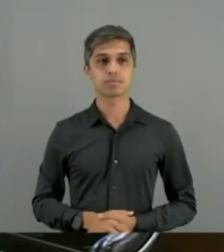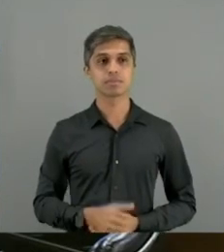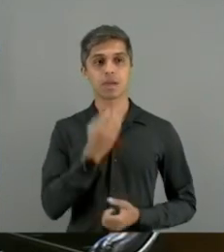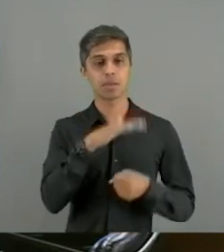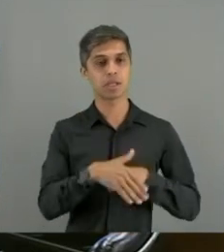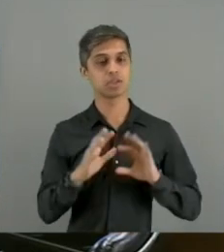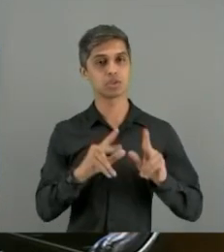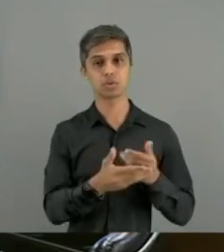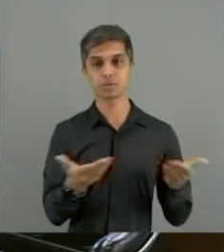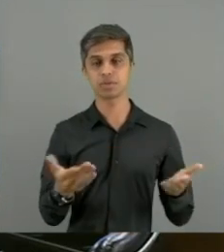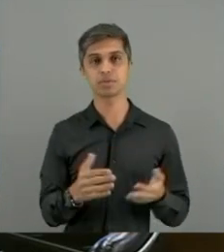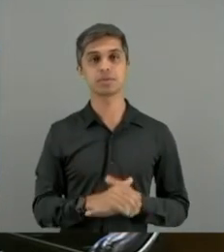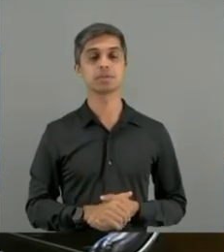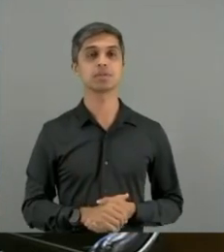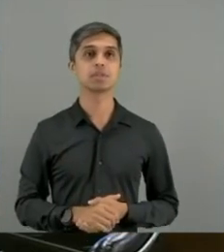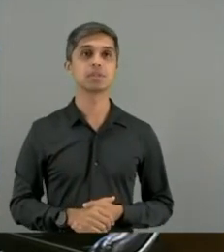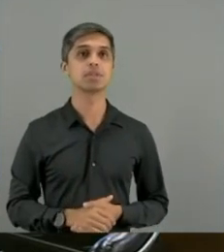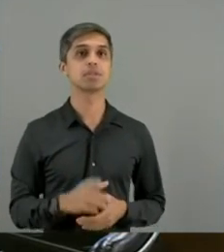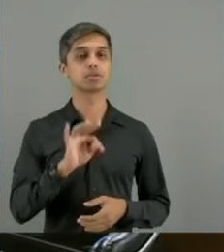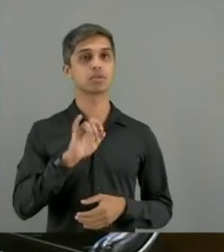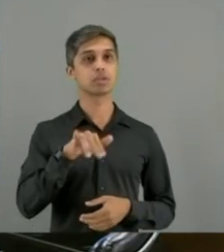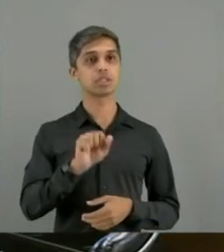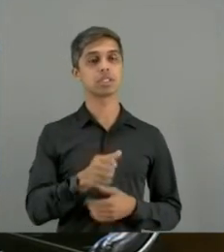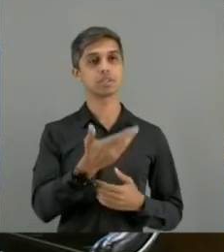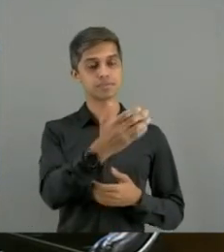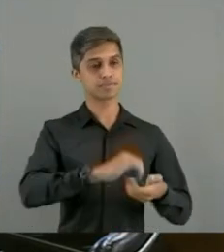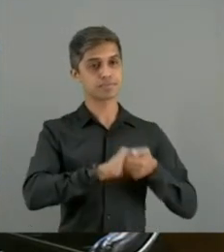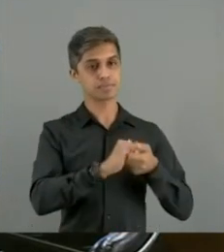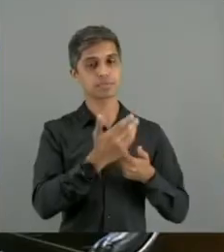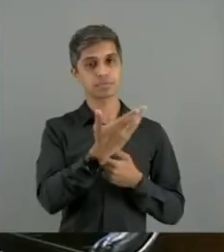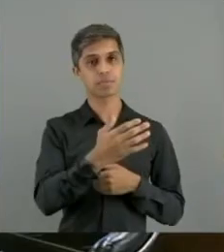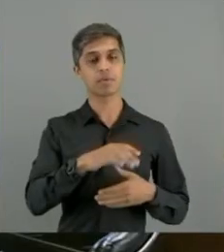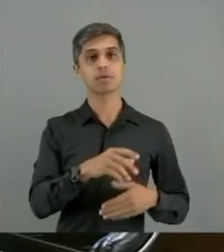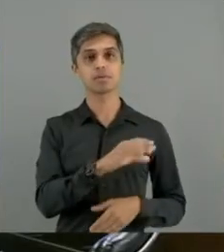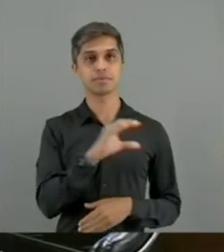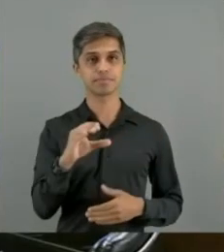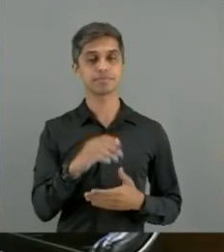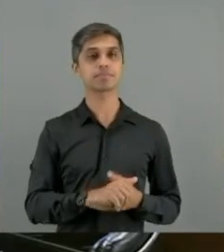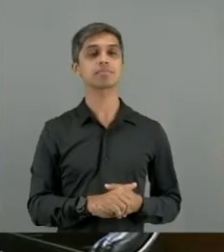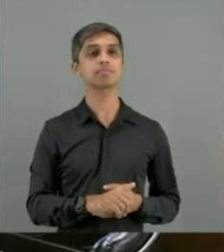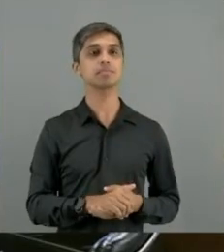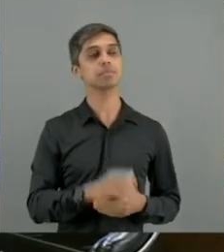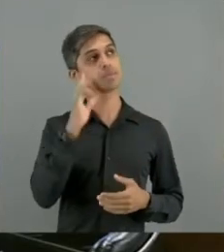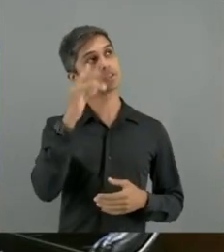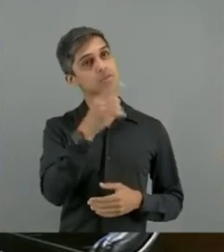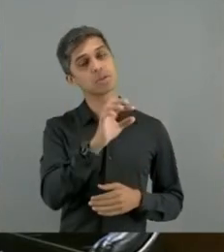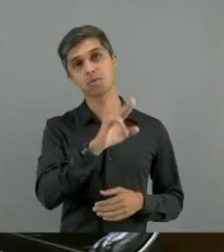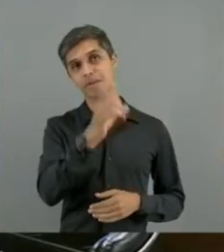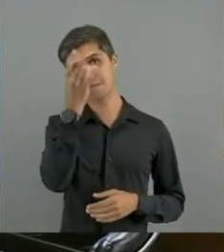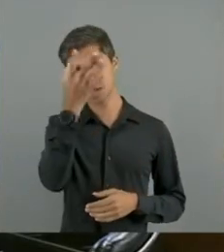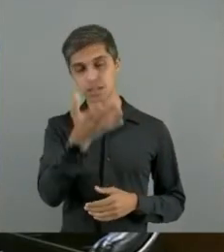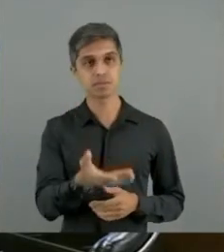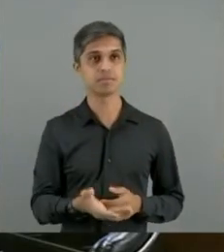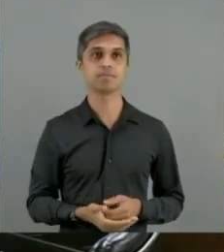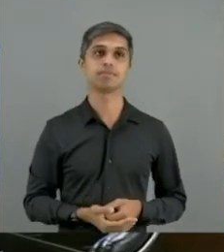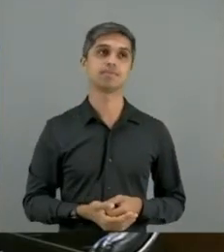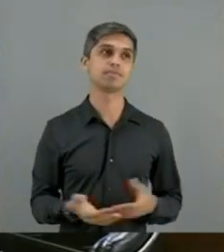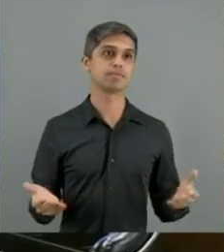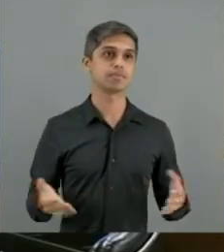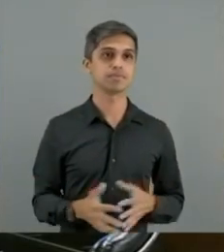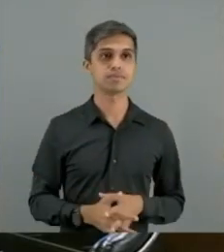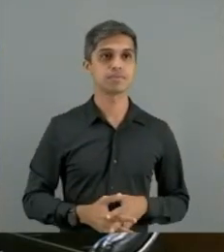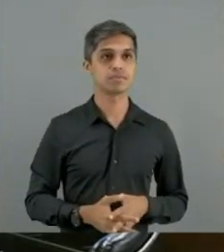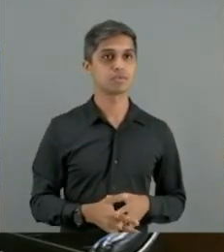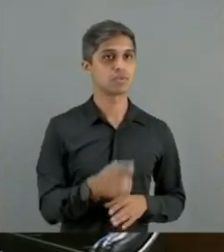Bom, boa noite a todos, em especial a doutora Tônia, que aqui está na comissão. Imagino, doutora Tônia, que não é fácil, né?